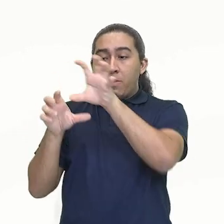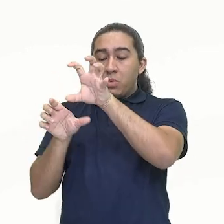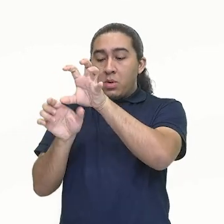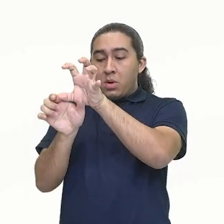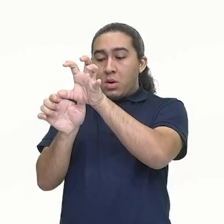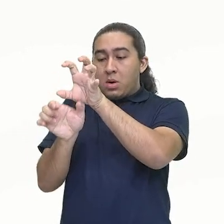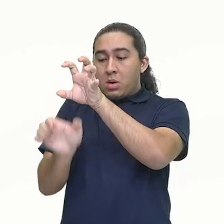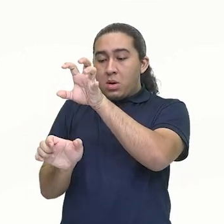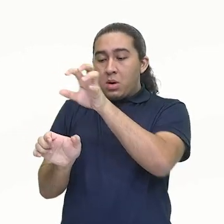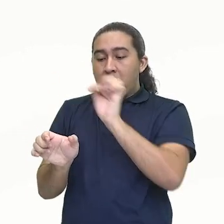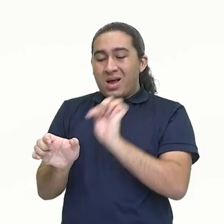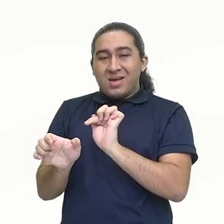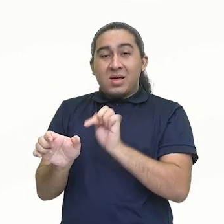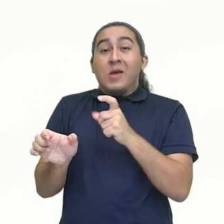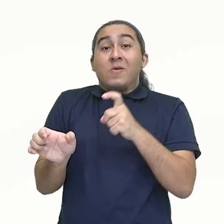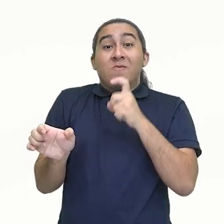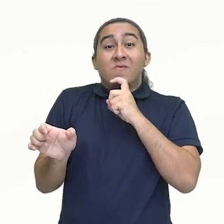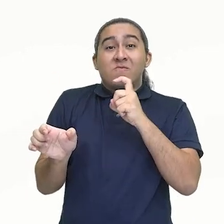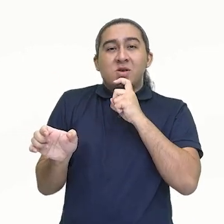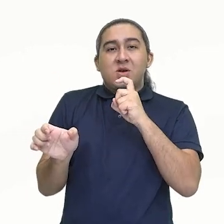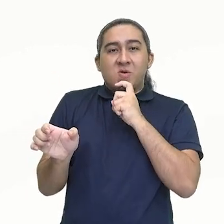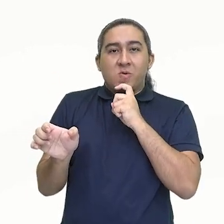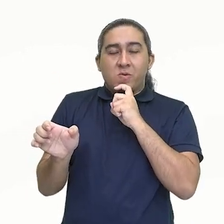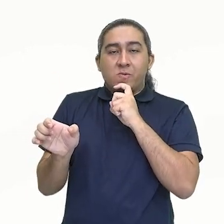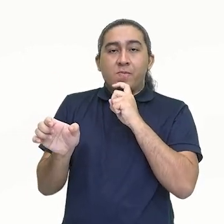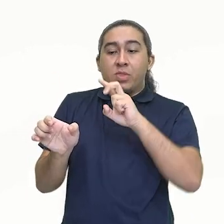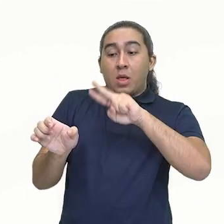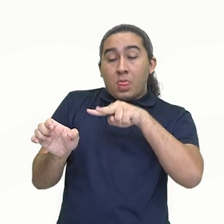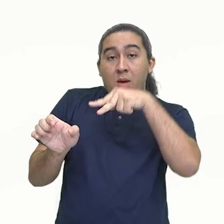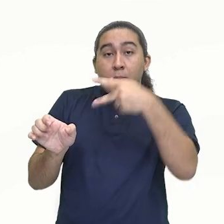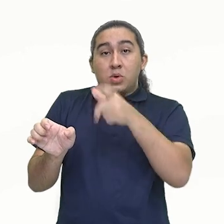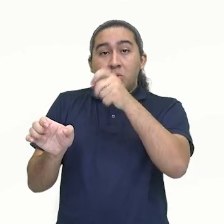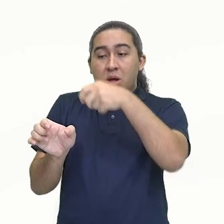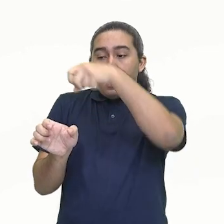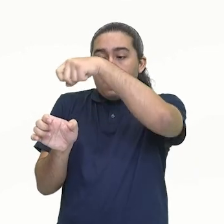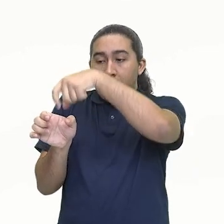foram resfriadas e caíram em forma de gotas aqui,